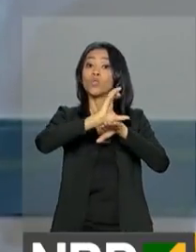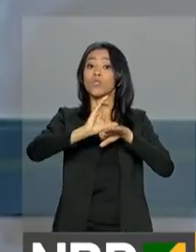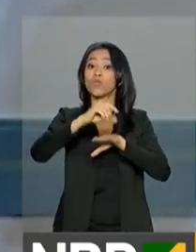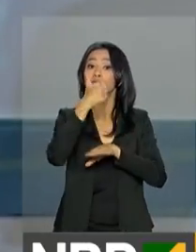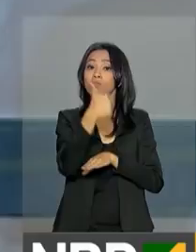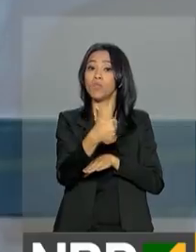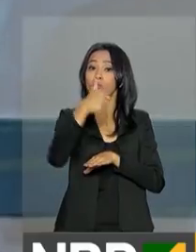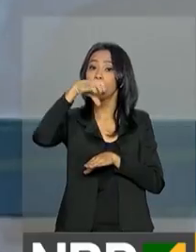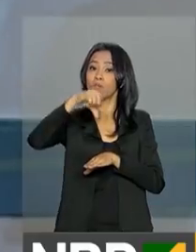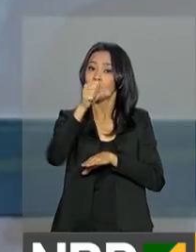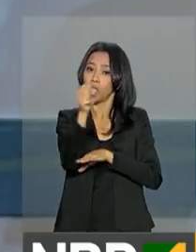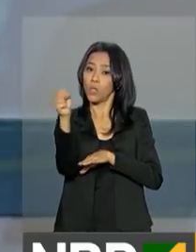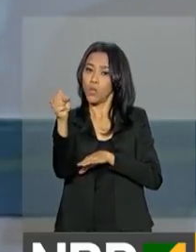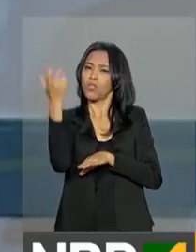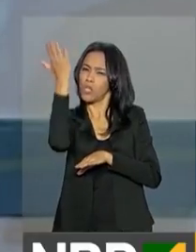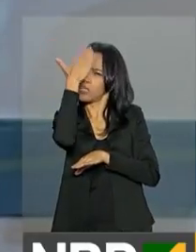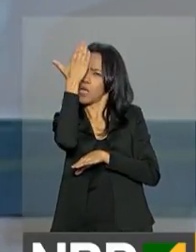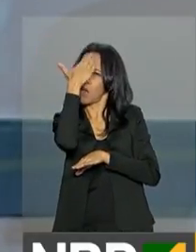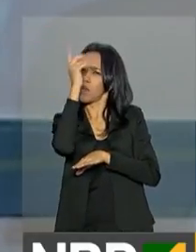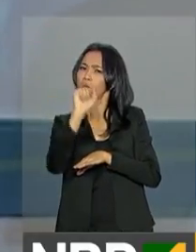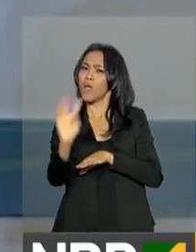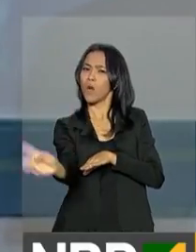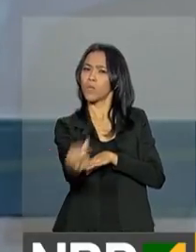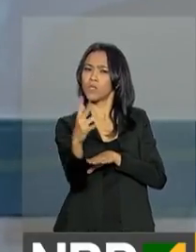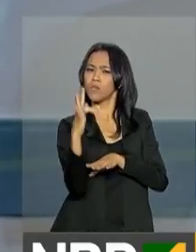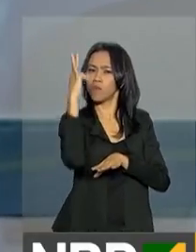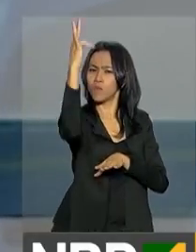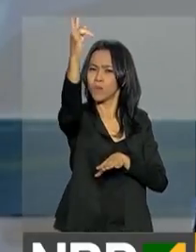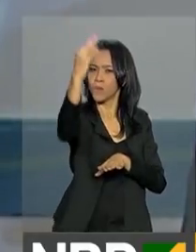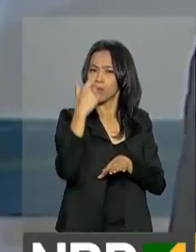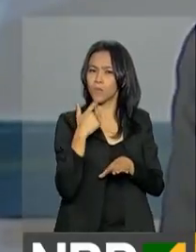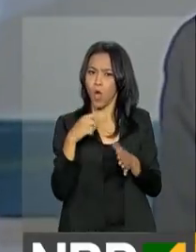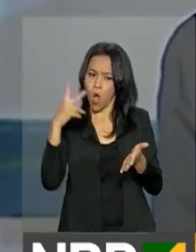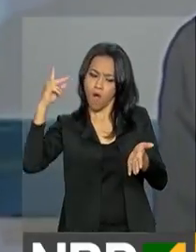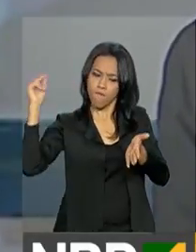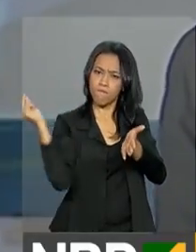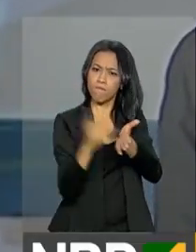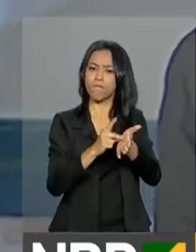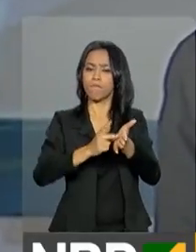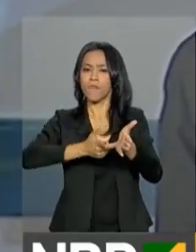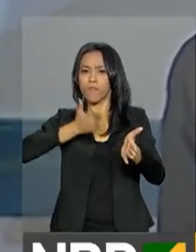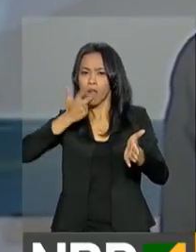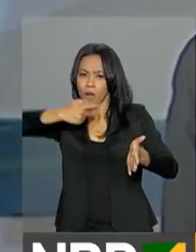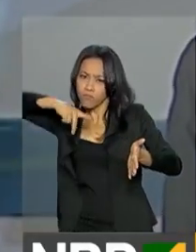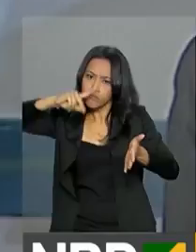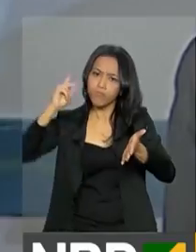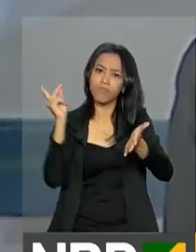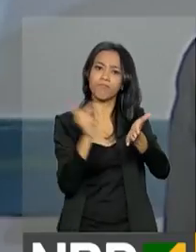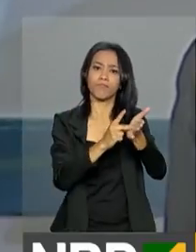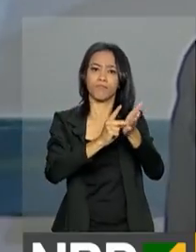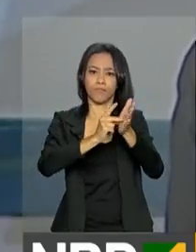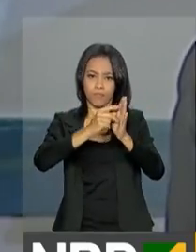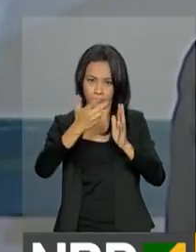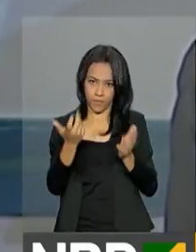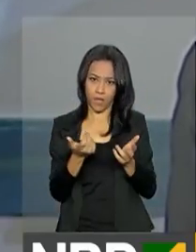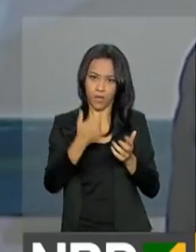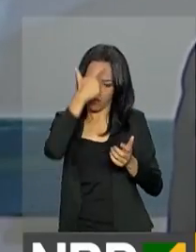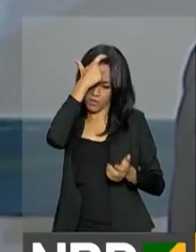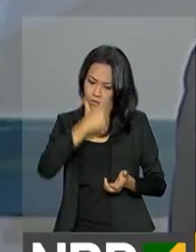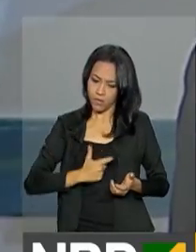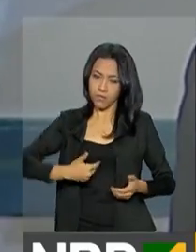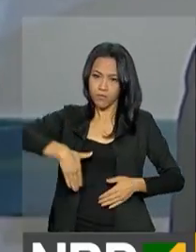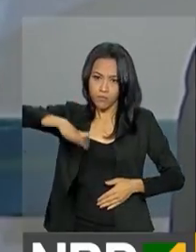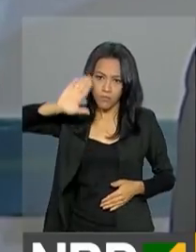verdade, das notícias falsas disseminadas de má-fé. Não é por outra